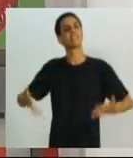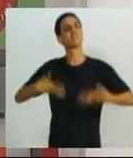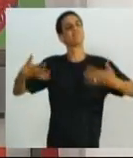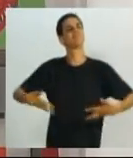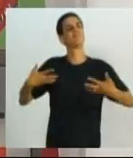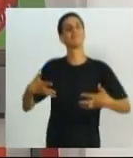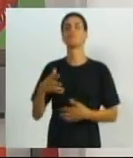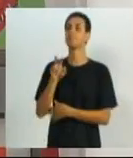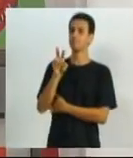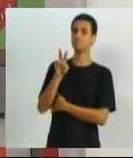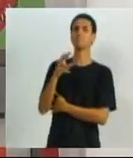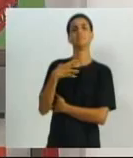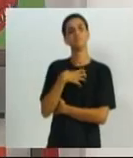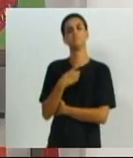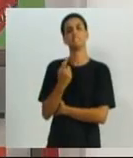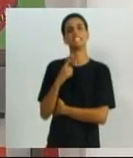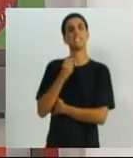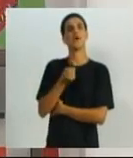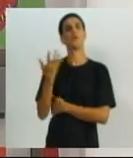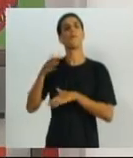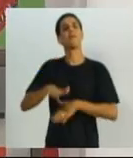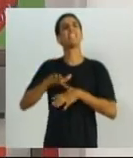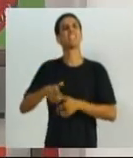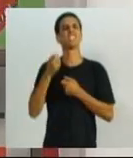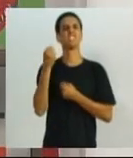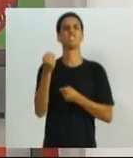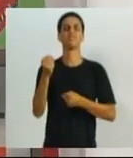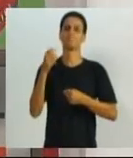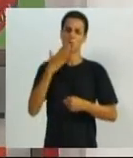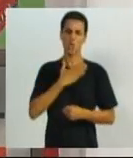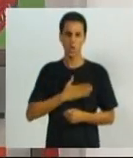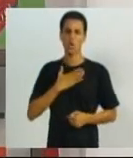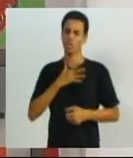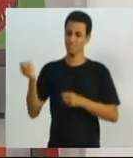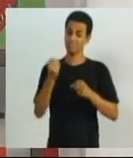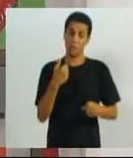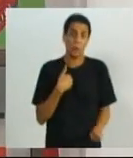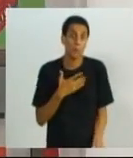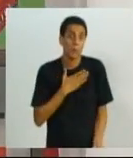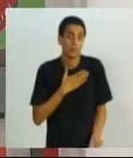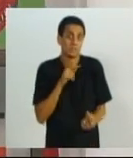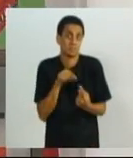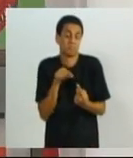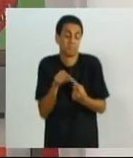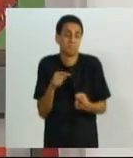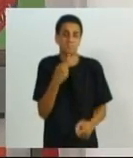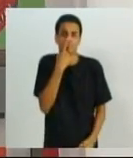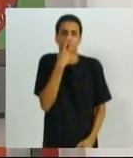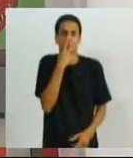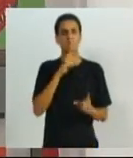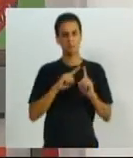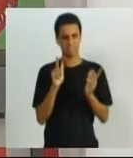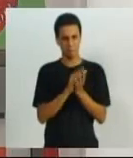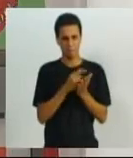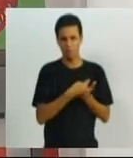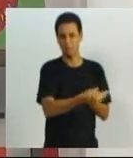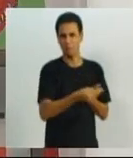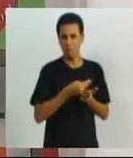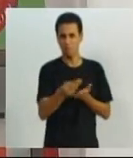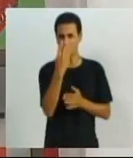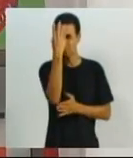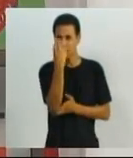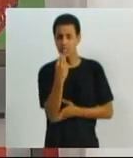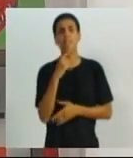que ainda tem algum outro militante perdido que gosta de segurar uma bandeira. Eu gosto disso. Mas distribuir panfleto em sinaleira, além